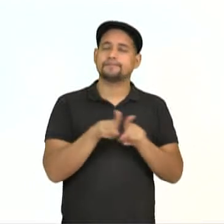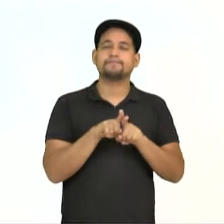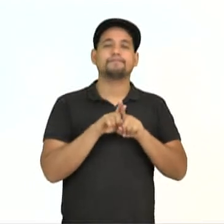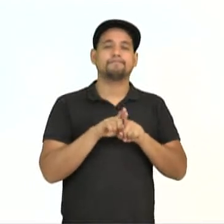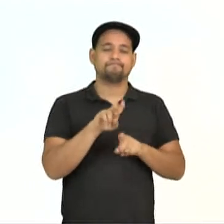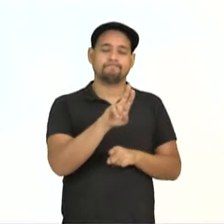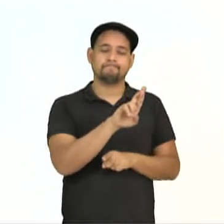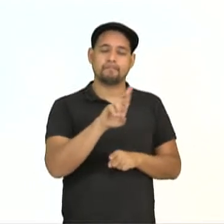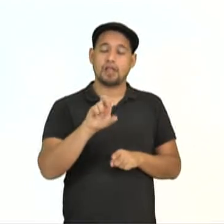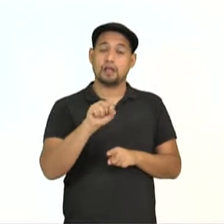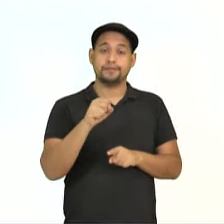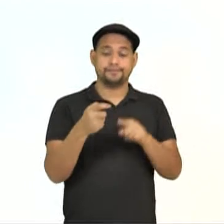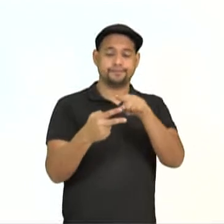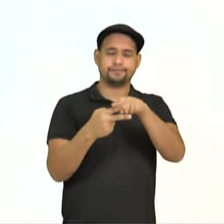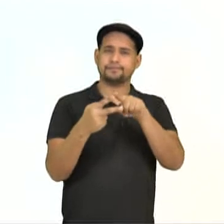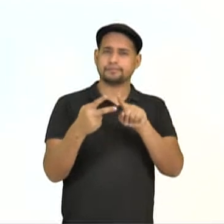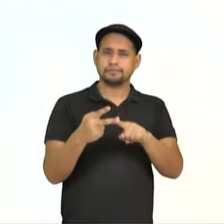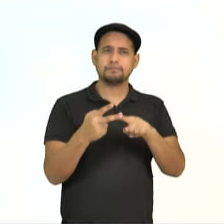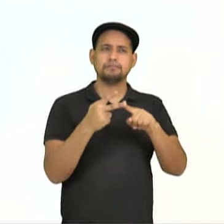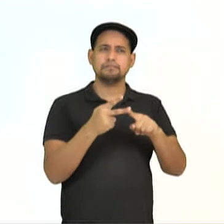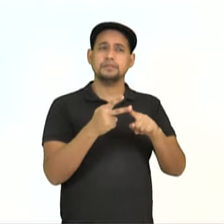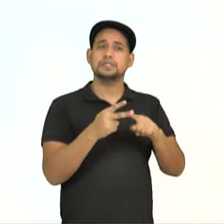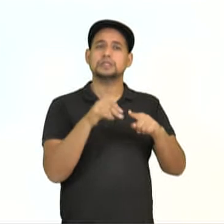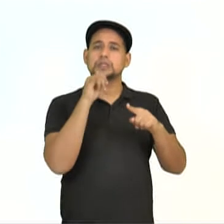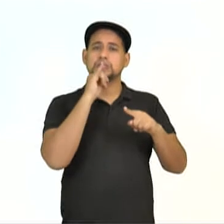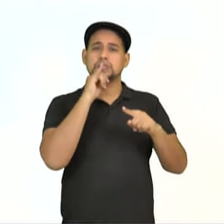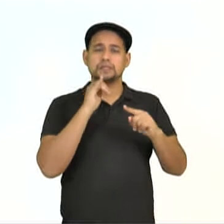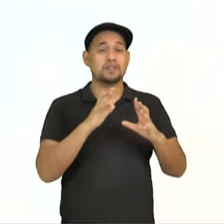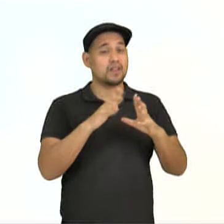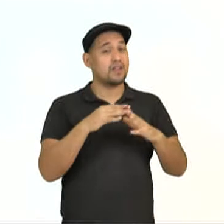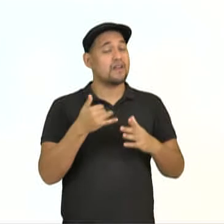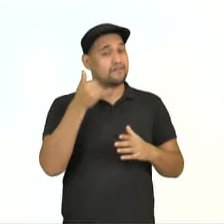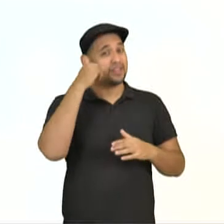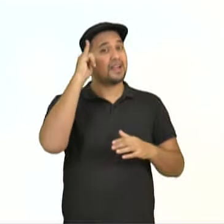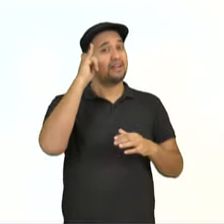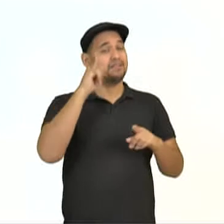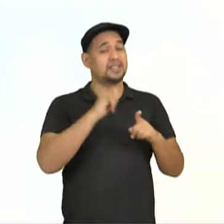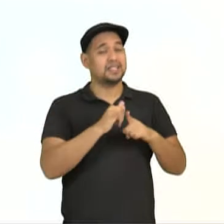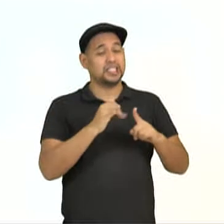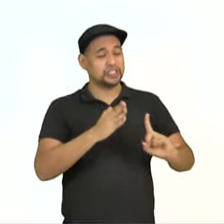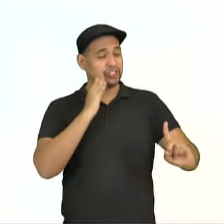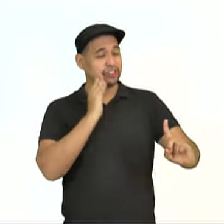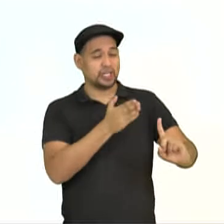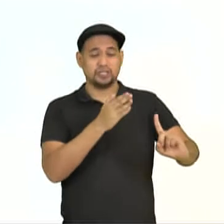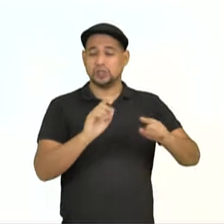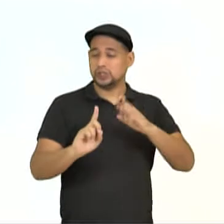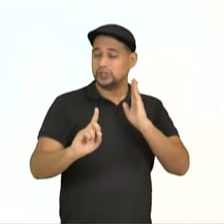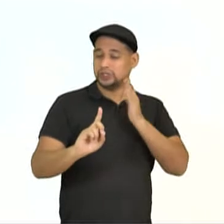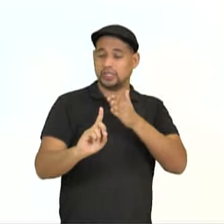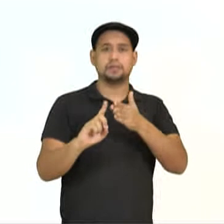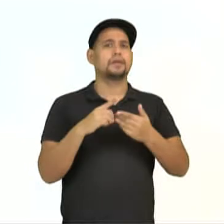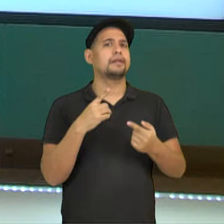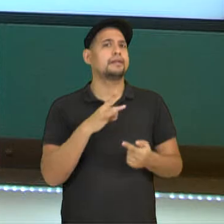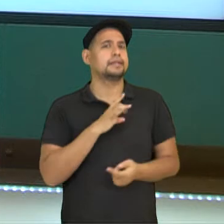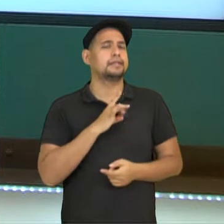no qual os dois blocos evitavam o conflito militar direto, porque eles